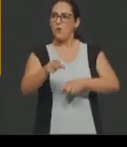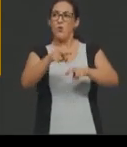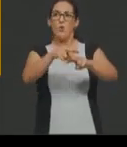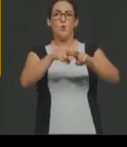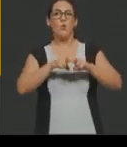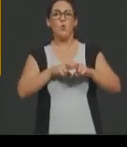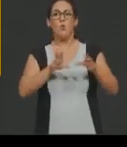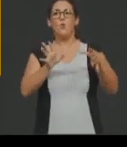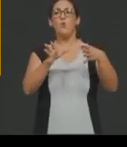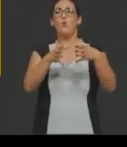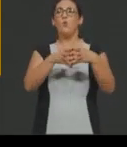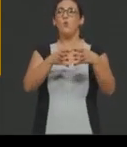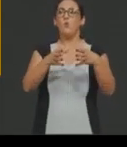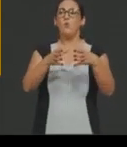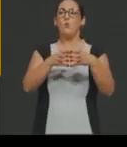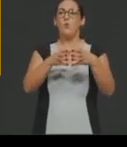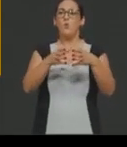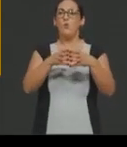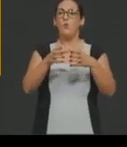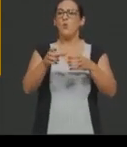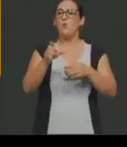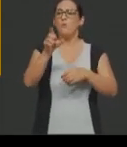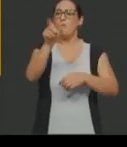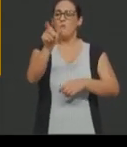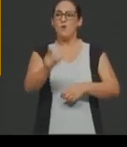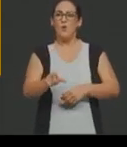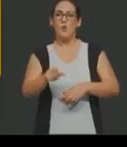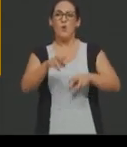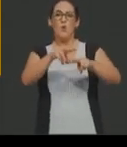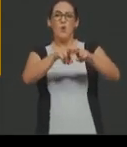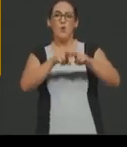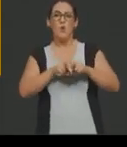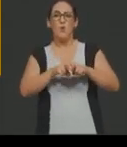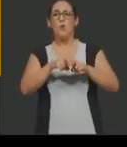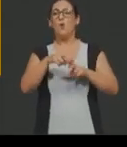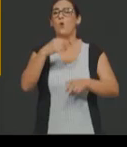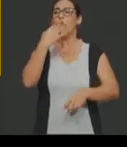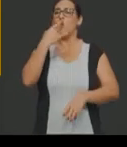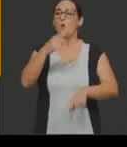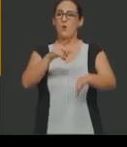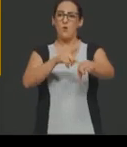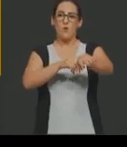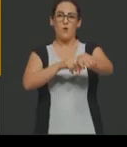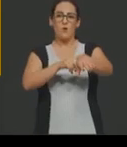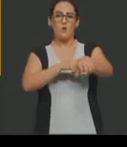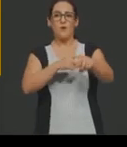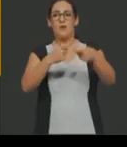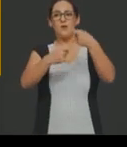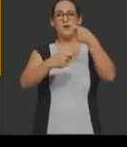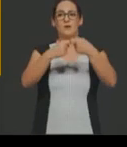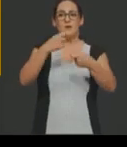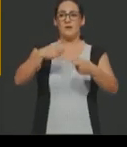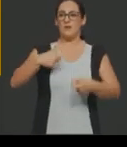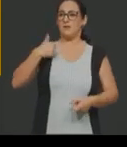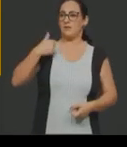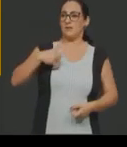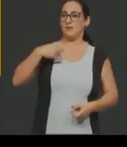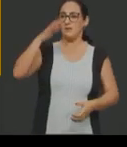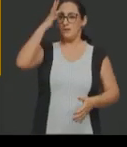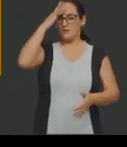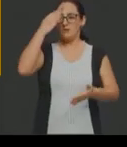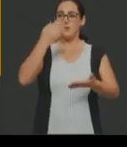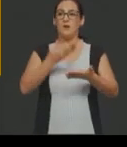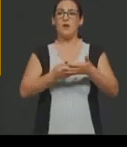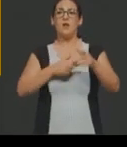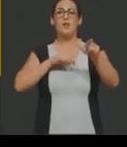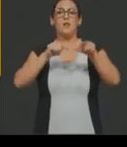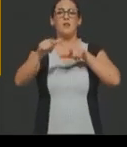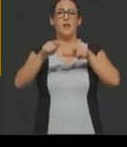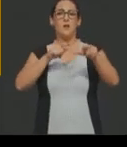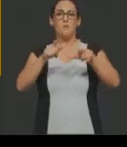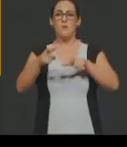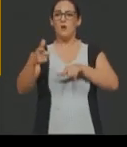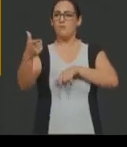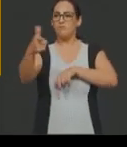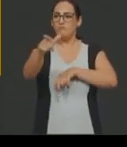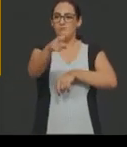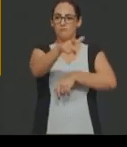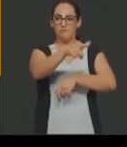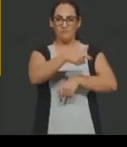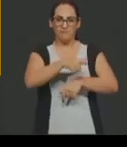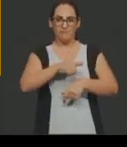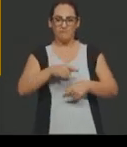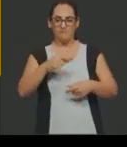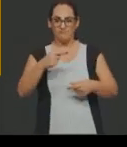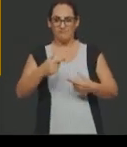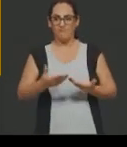da idade, do credo religioso, do trabalho, convicção política, entre outros. E, por fim,